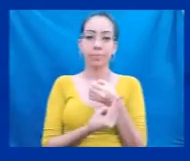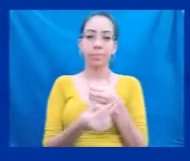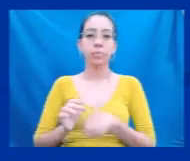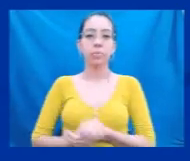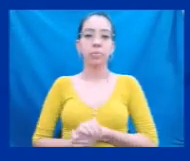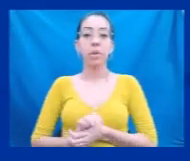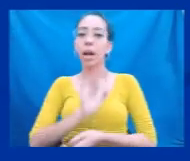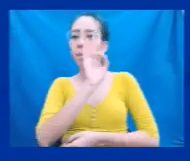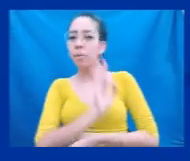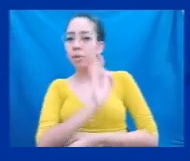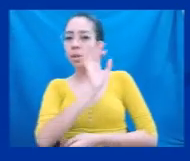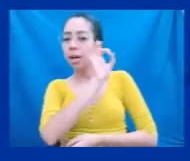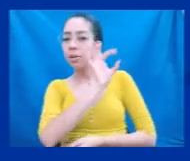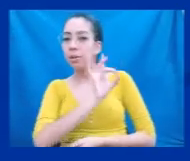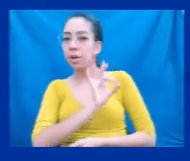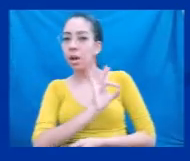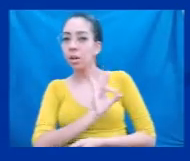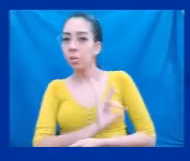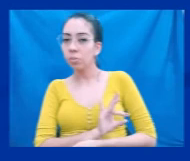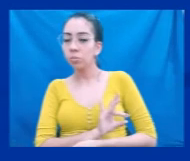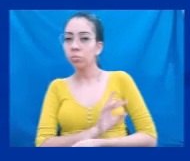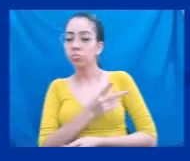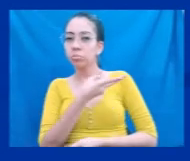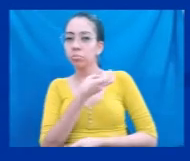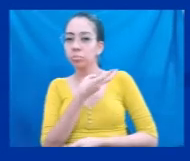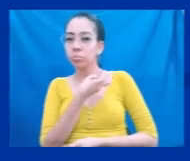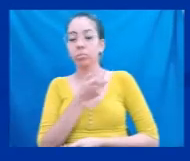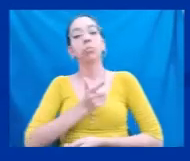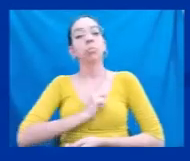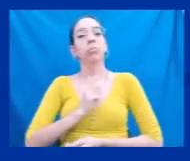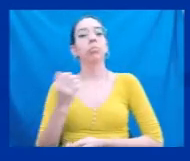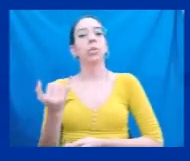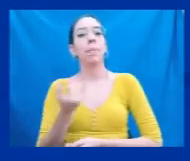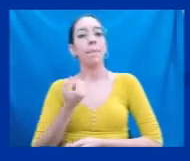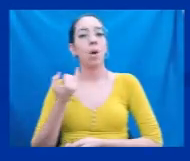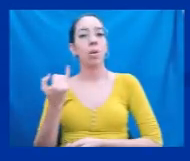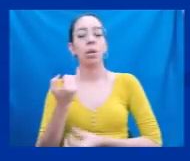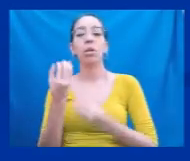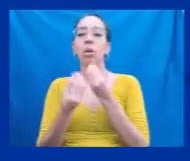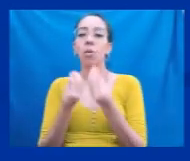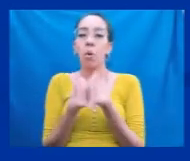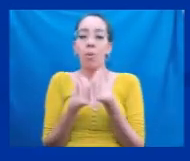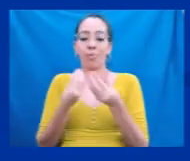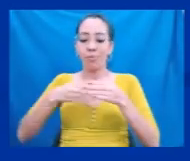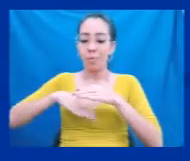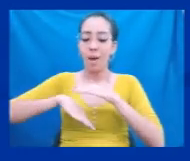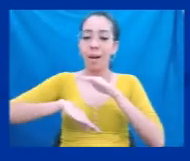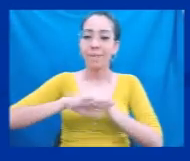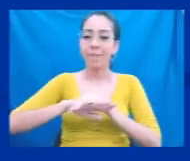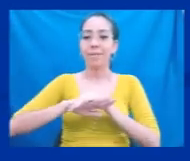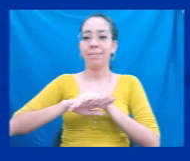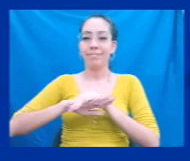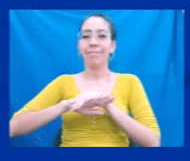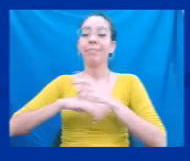8%. Então, vejam que realmente é, né, importante que esse armazenamento de produtos